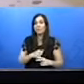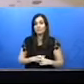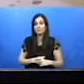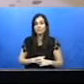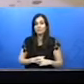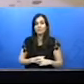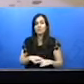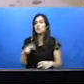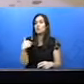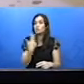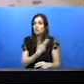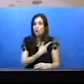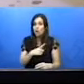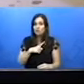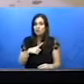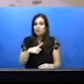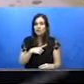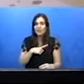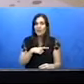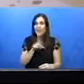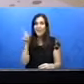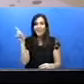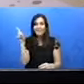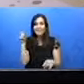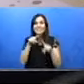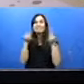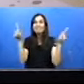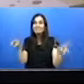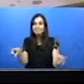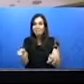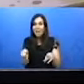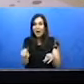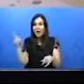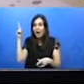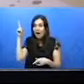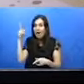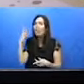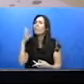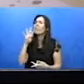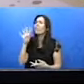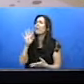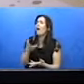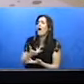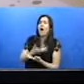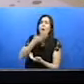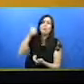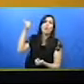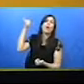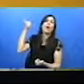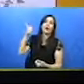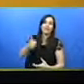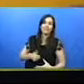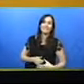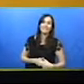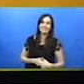se nós tivéssemos esta imagem nesse lugar, seria muito melhor, não é?